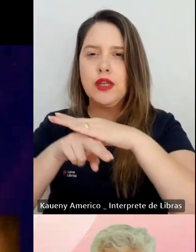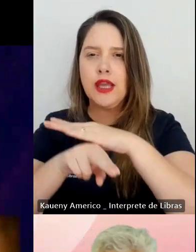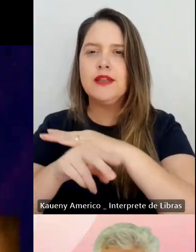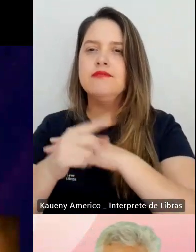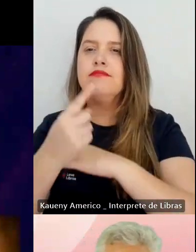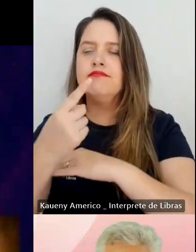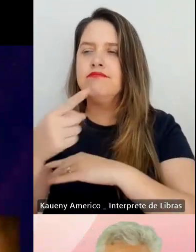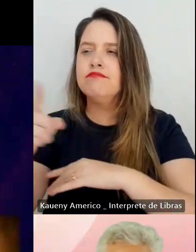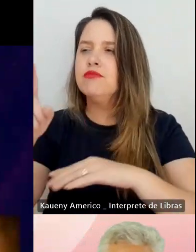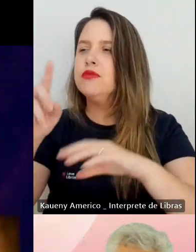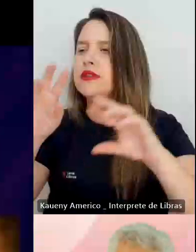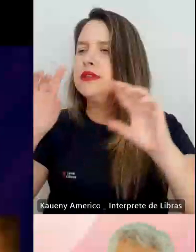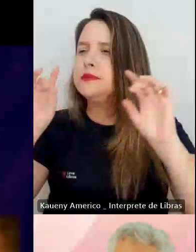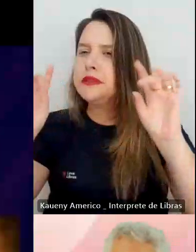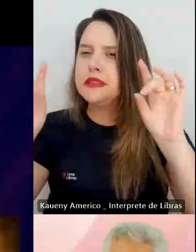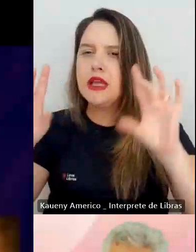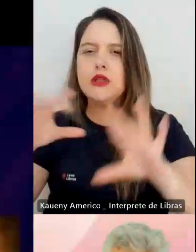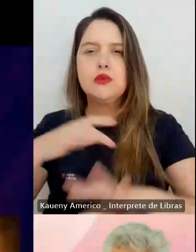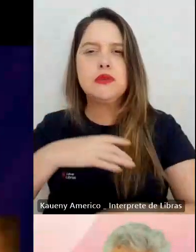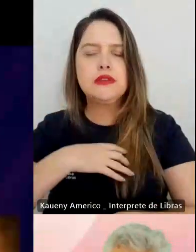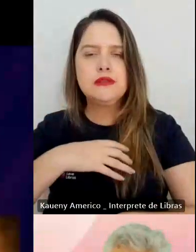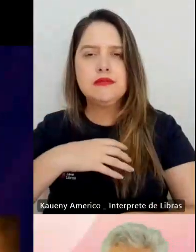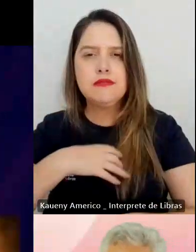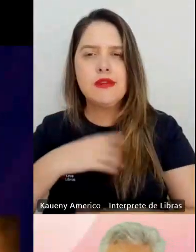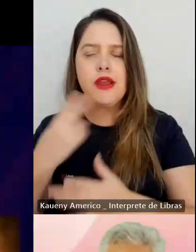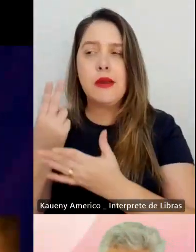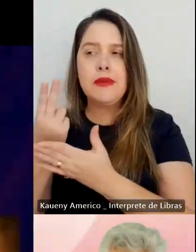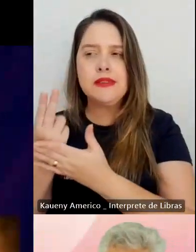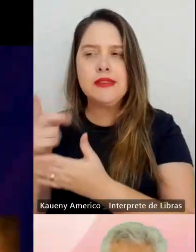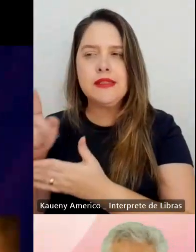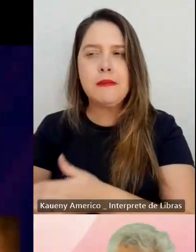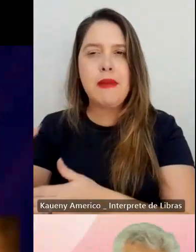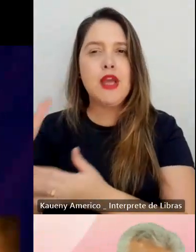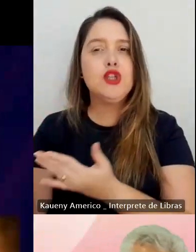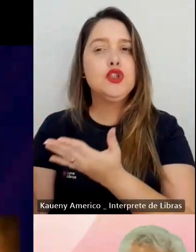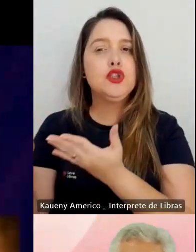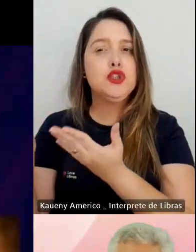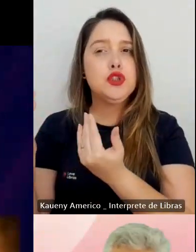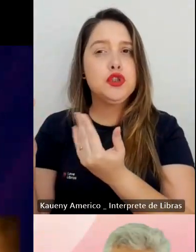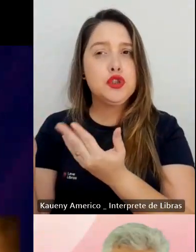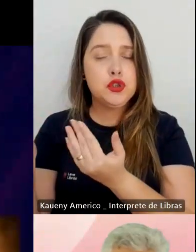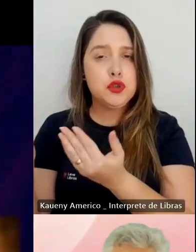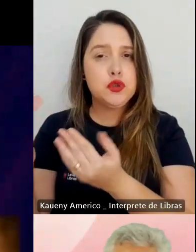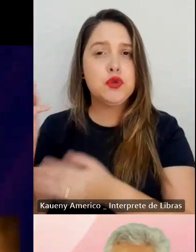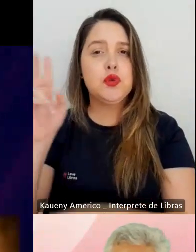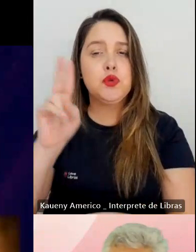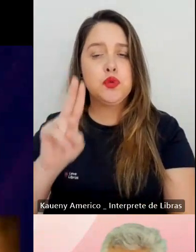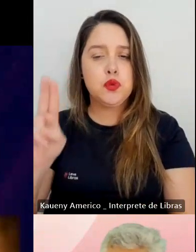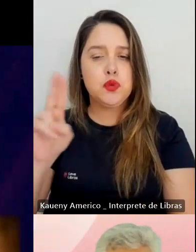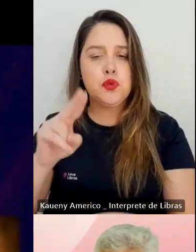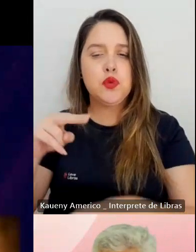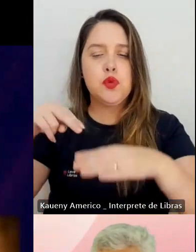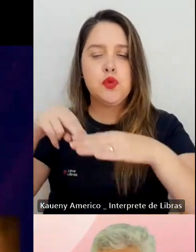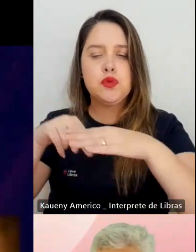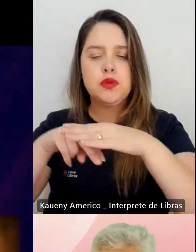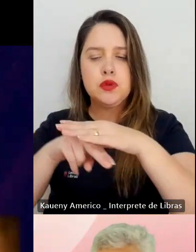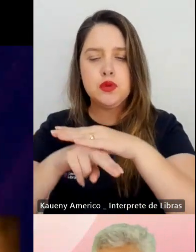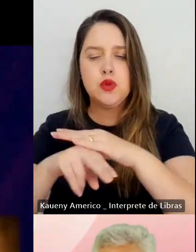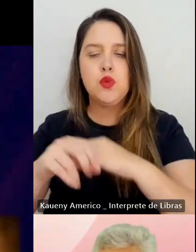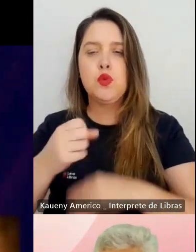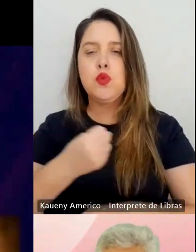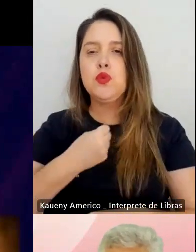sentido de pacientes mais jovens, a gente acaba utilizando o ultrassom e a ressonância porque a mamografia ele